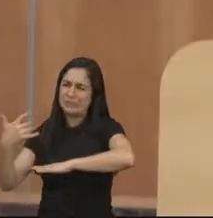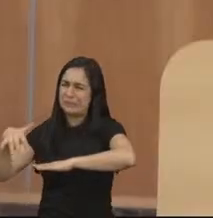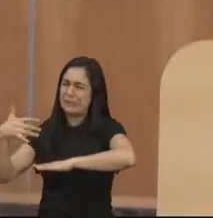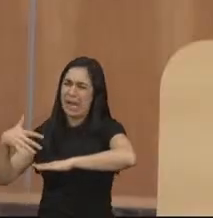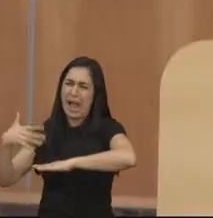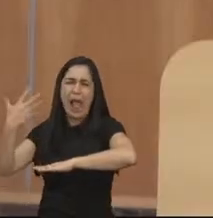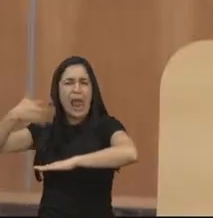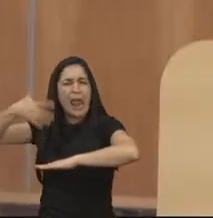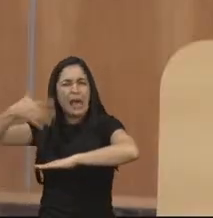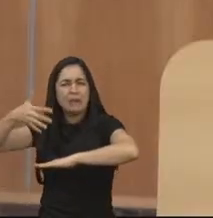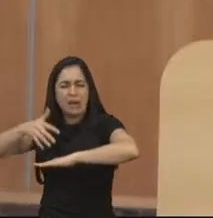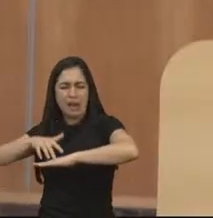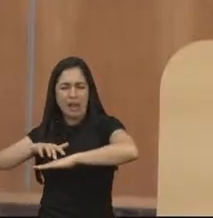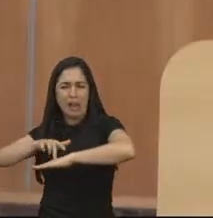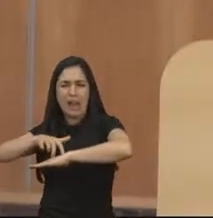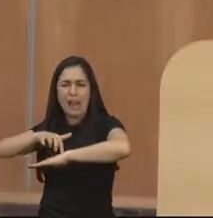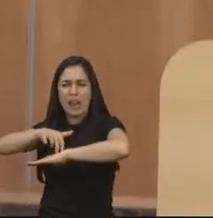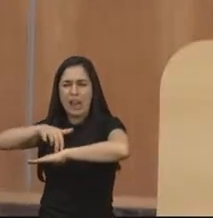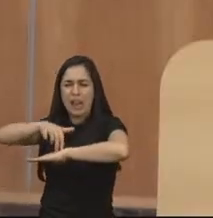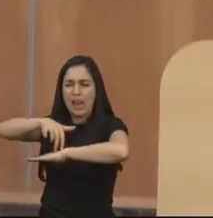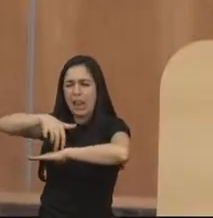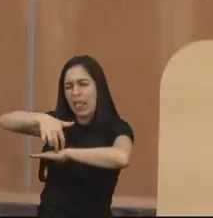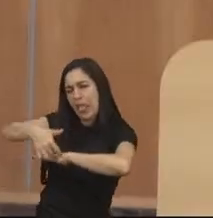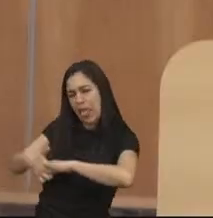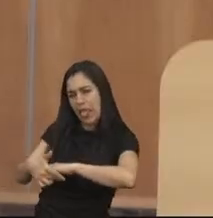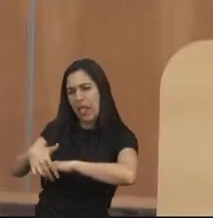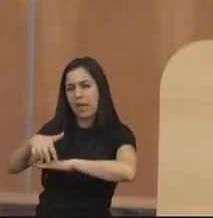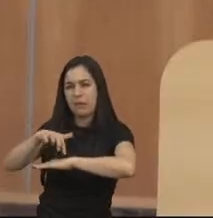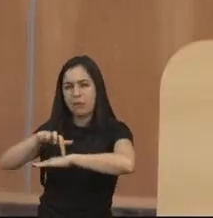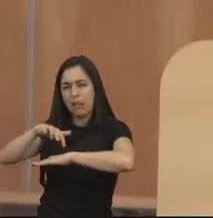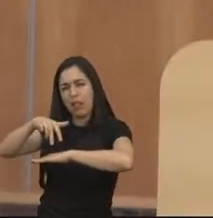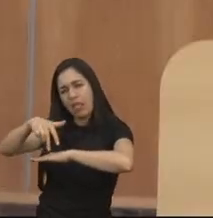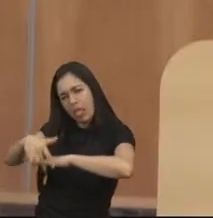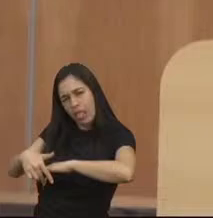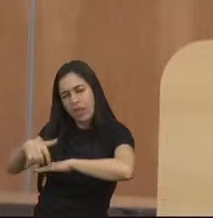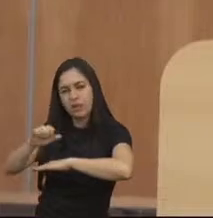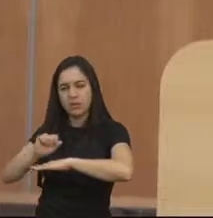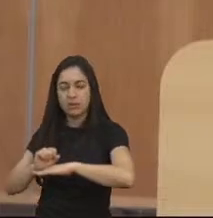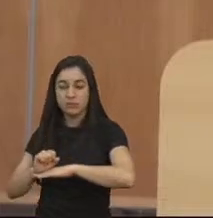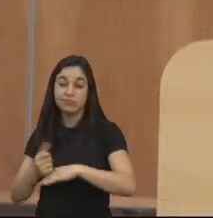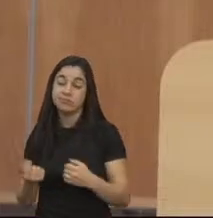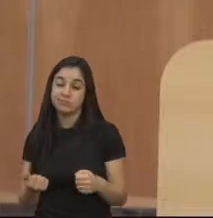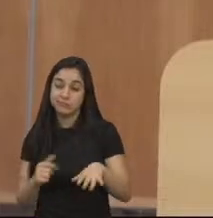subir no passeio, a guia não está rebaixada.